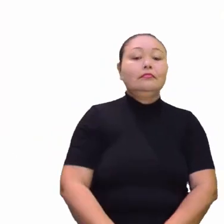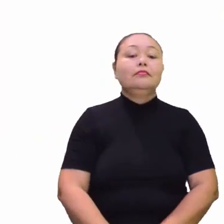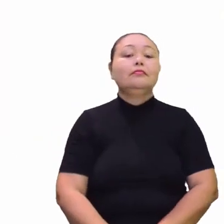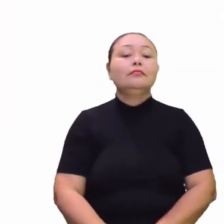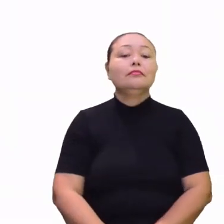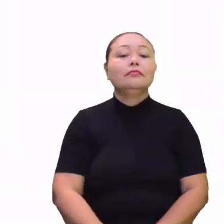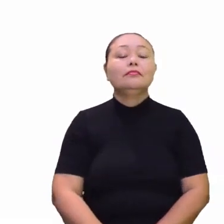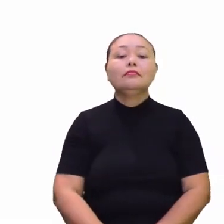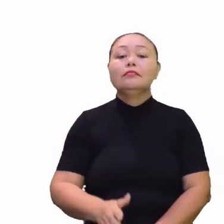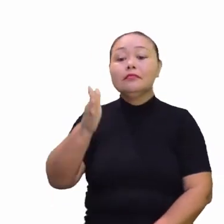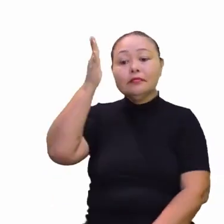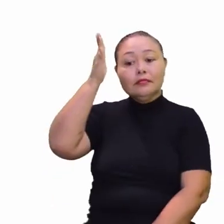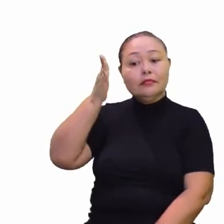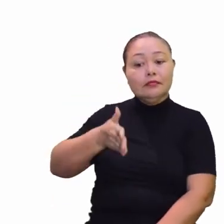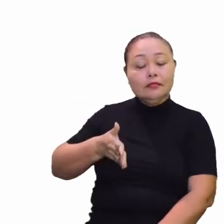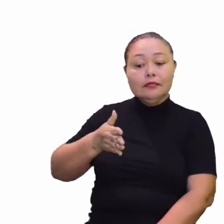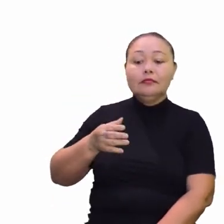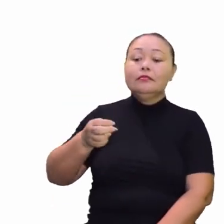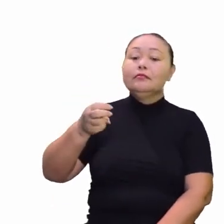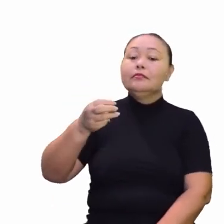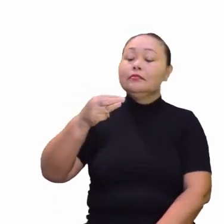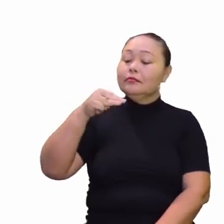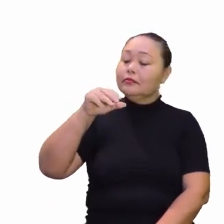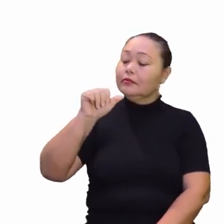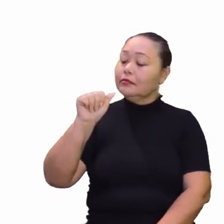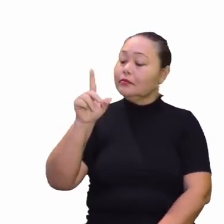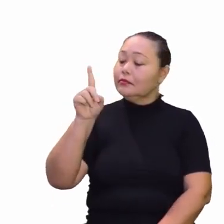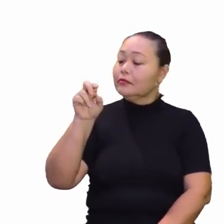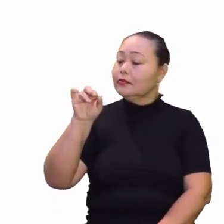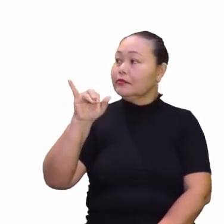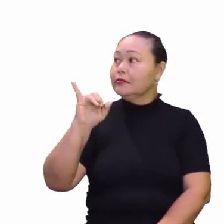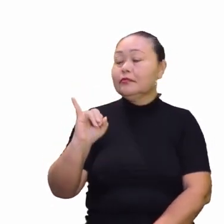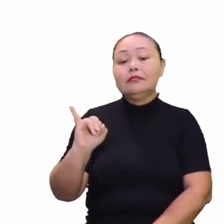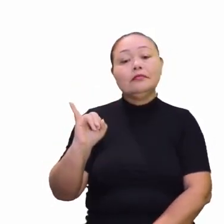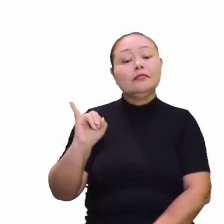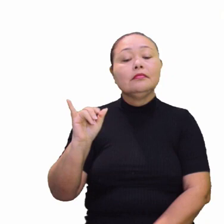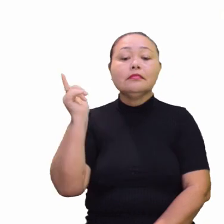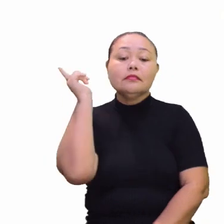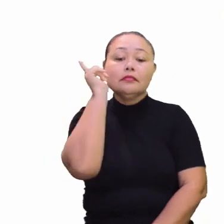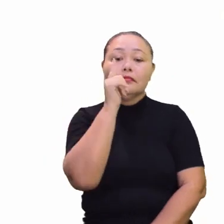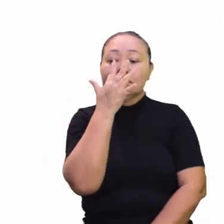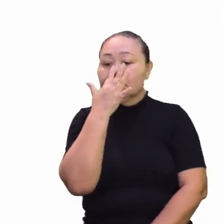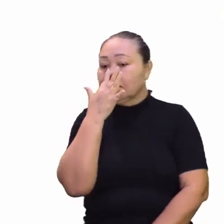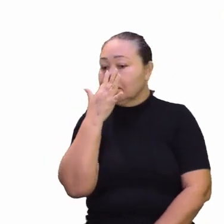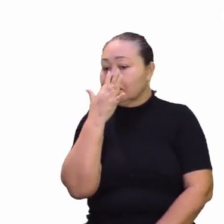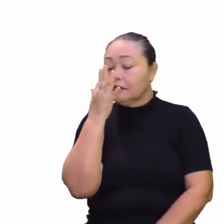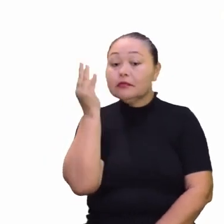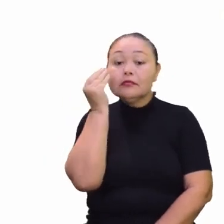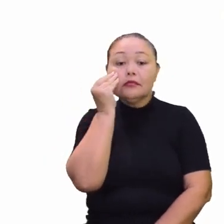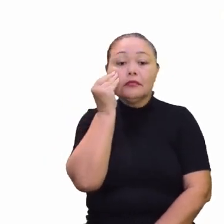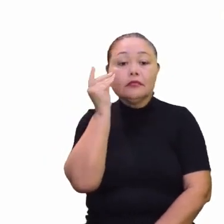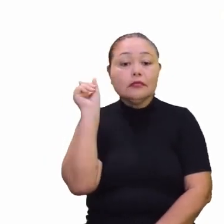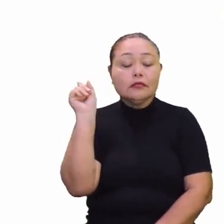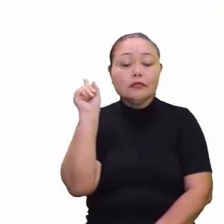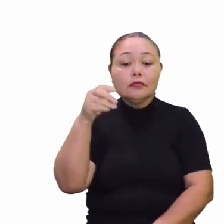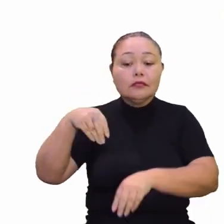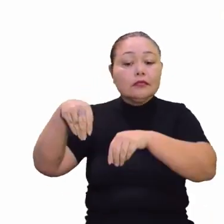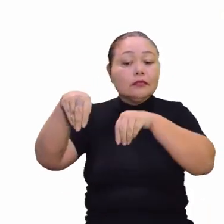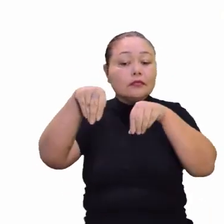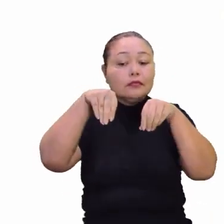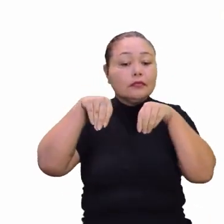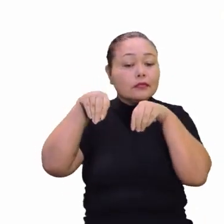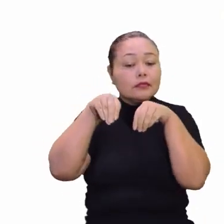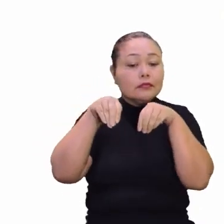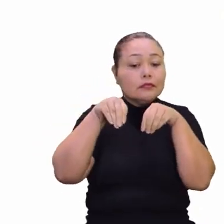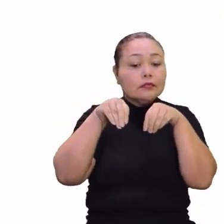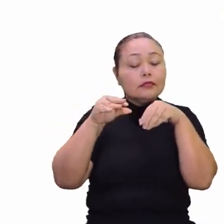Vamos lá. Aí nós temos aí o Tratado de Madrid. A gente consegue verificar territórios que até então,